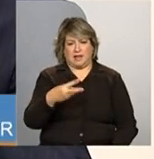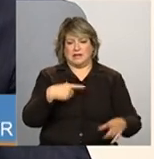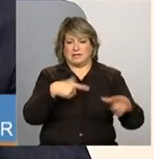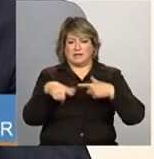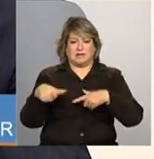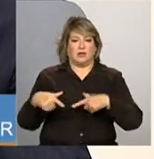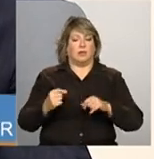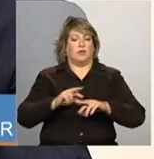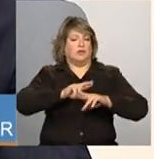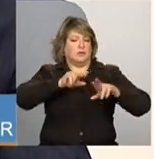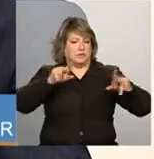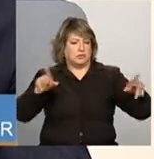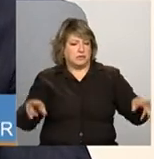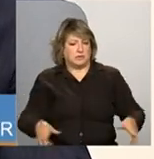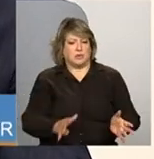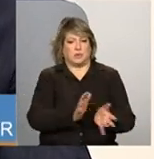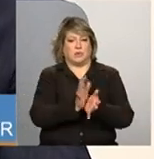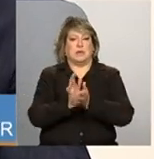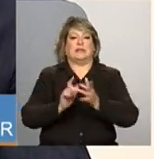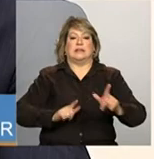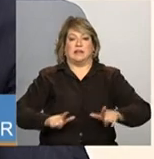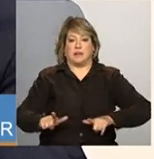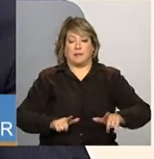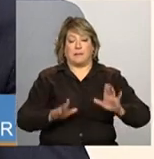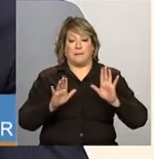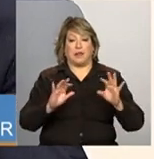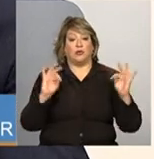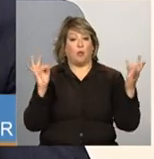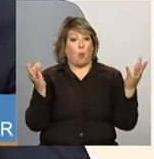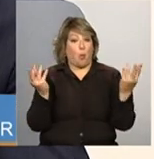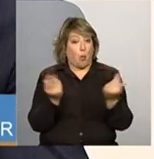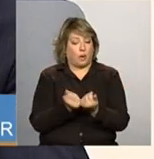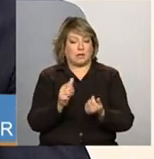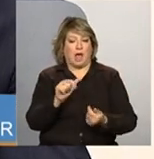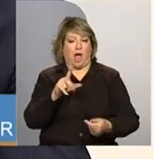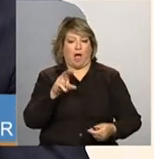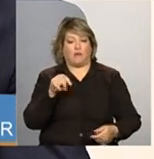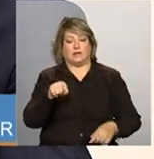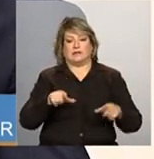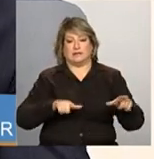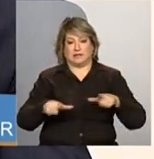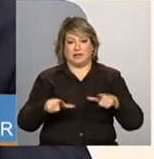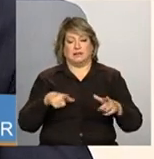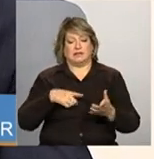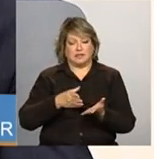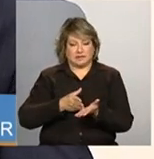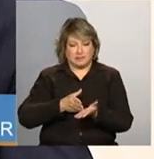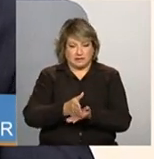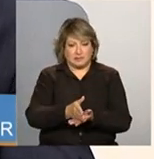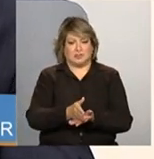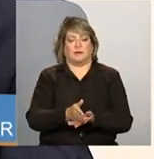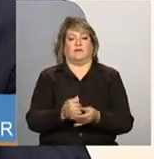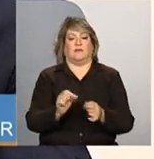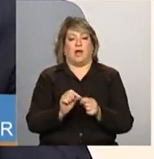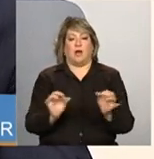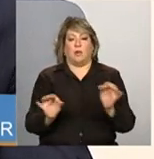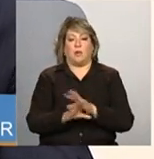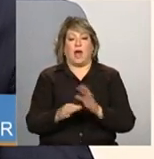outros desdobramentos e outras ações, né? Mas todo o objetivo do plano está traçado para execução e conclusão até o final